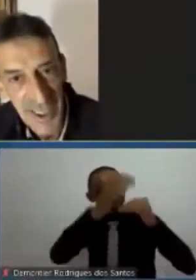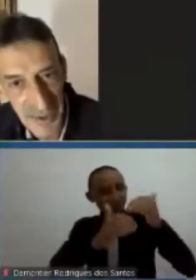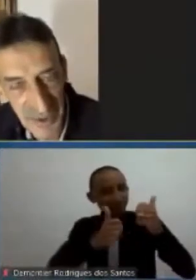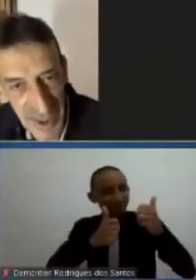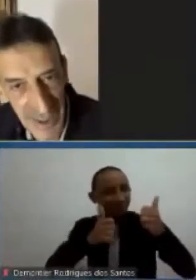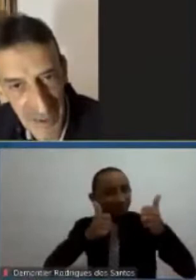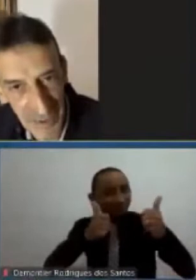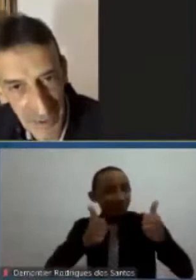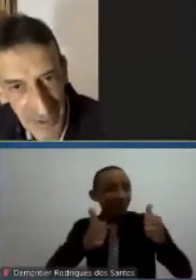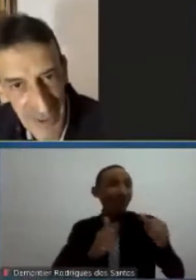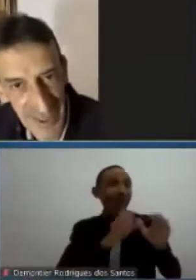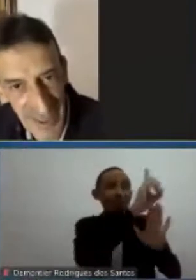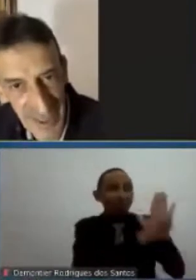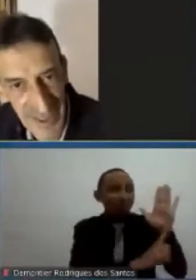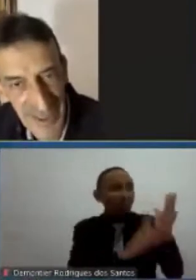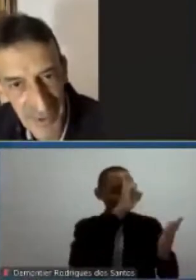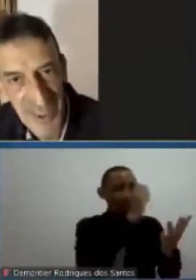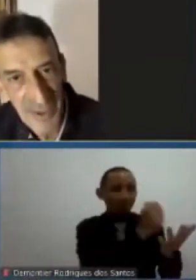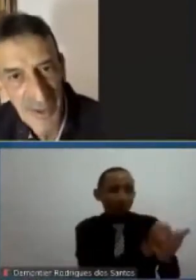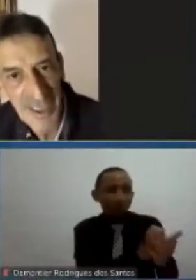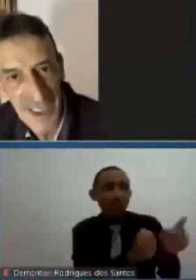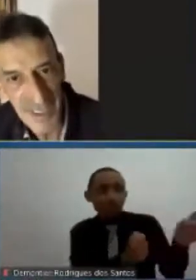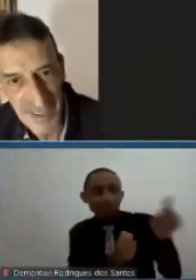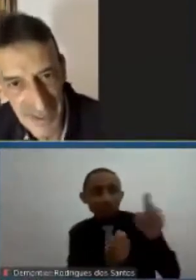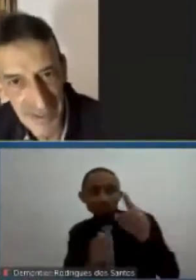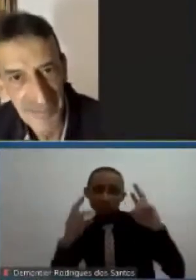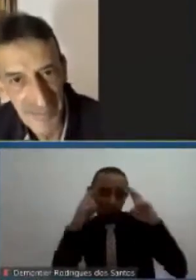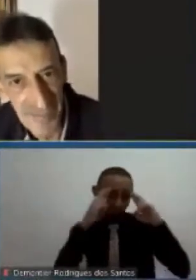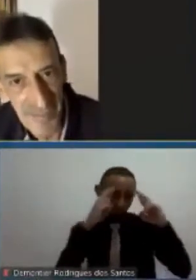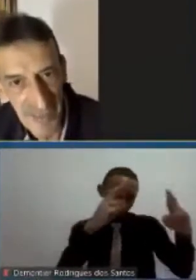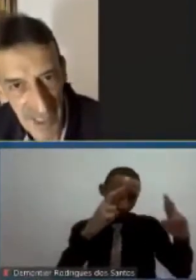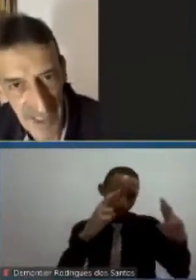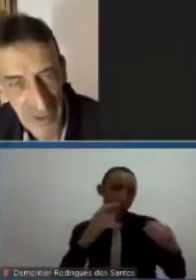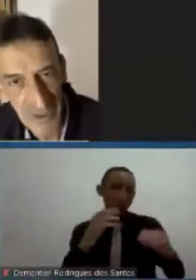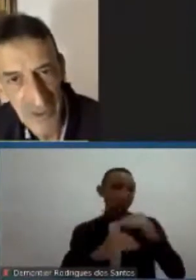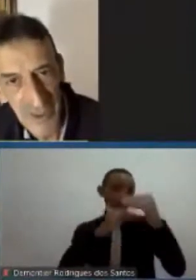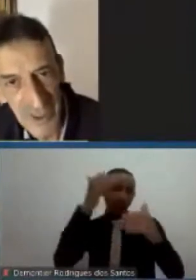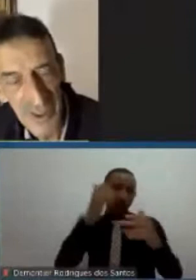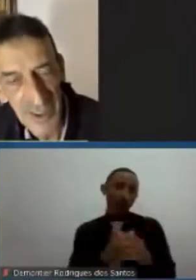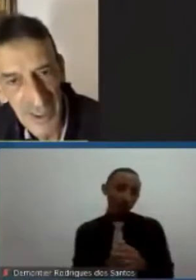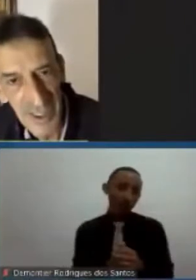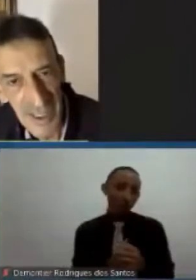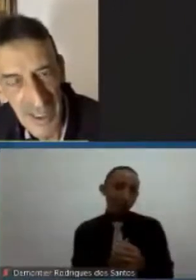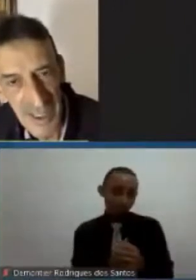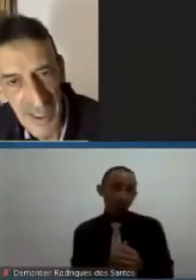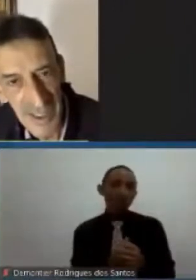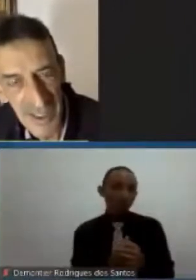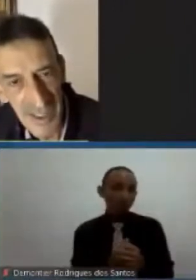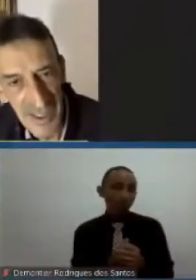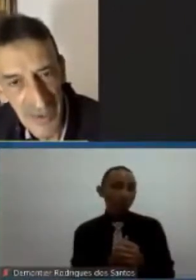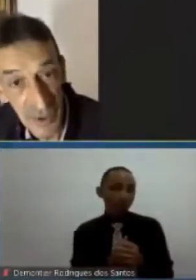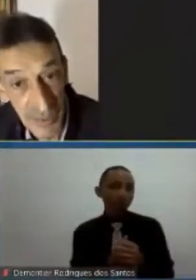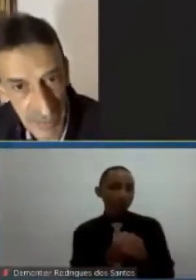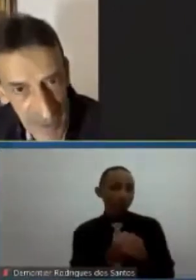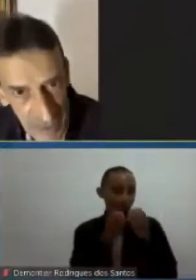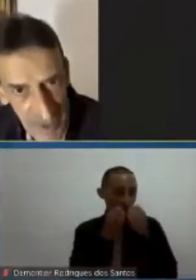o direito de cada um entender e saber o que é qualidade para si. Então, eu acho que